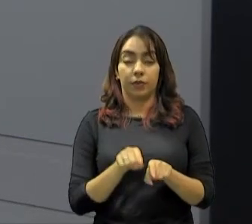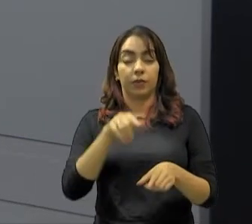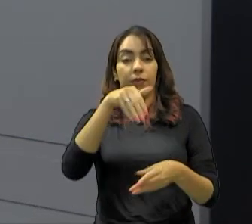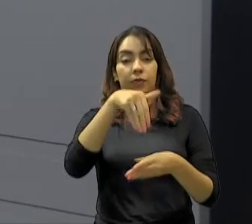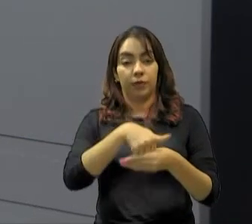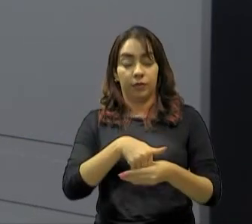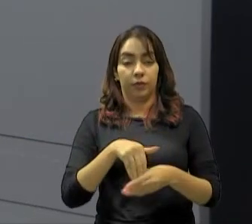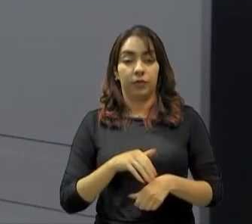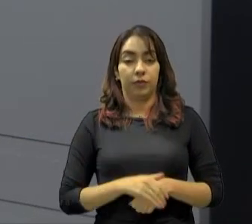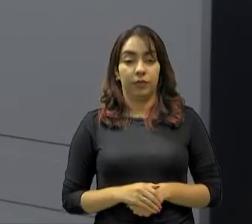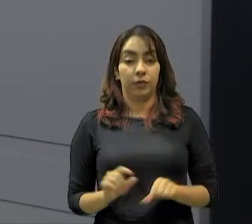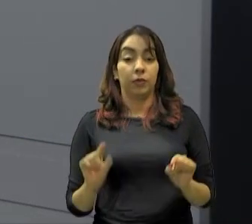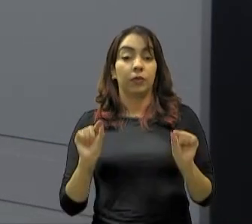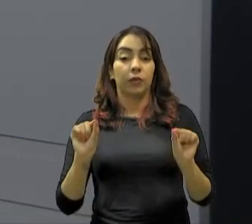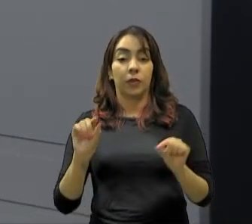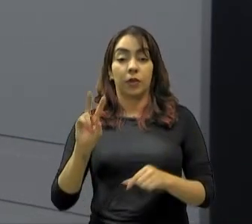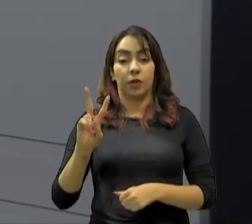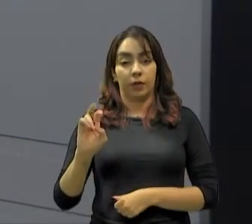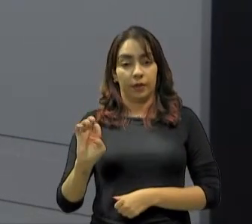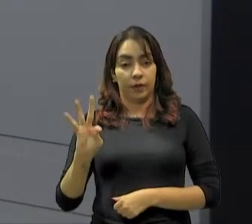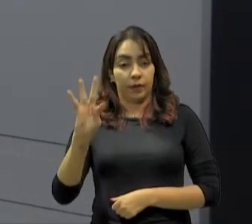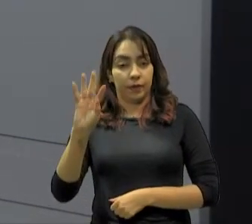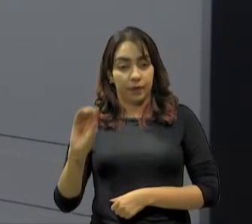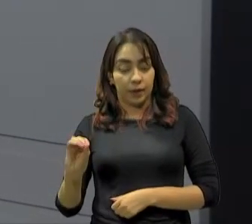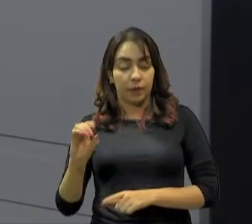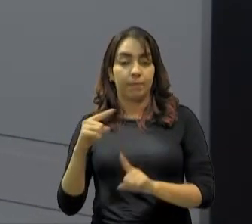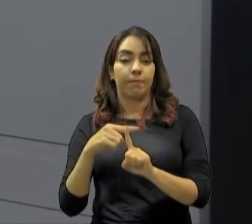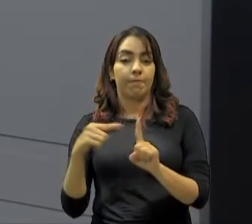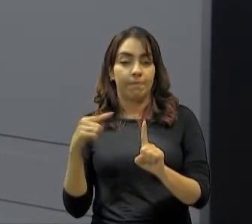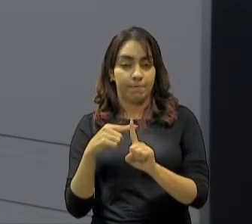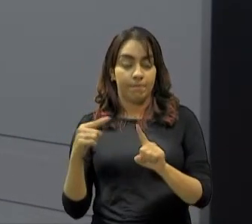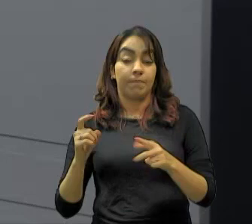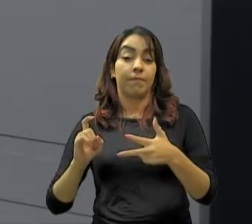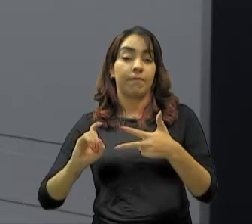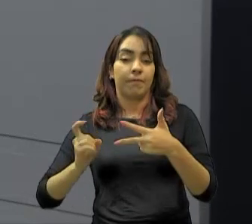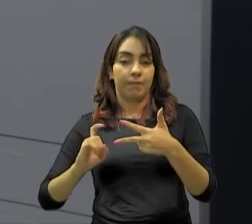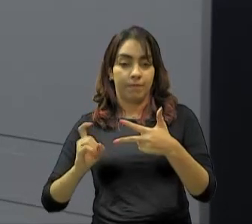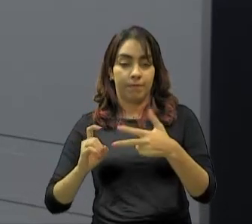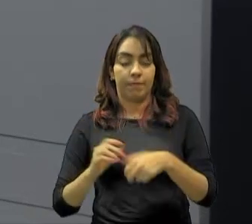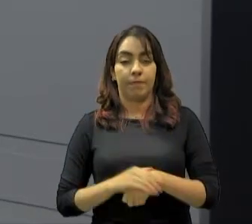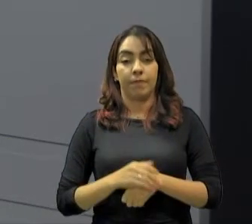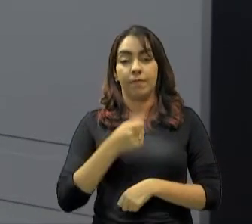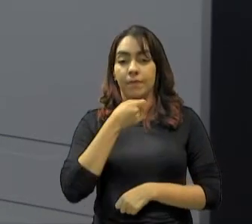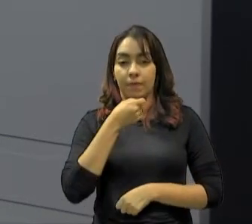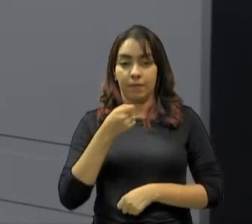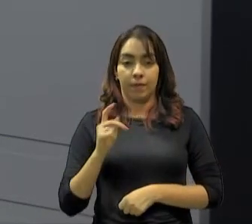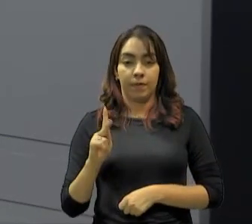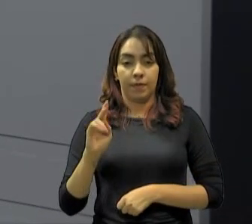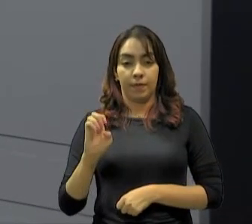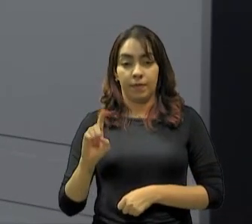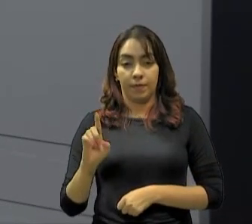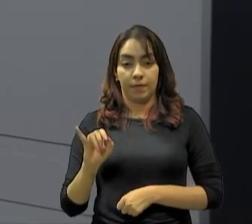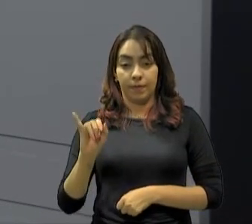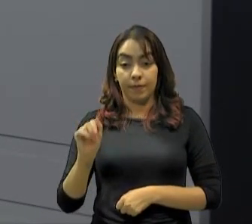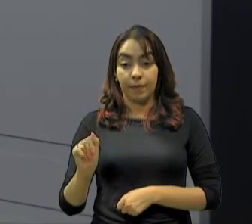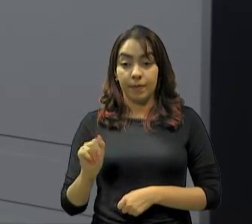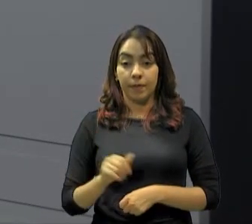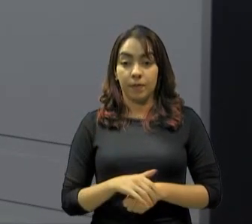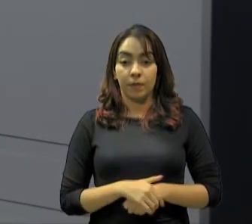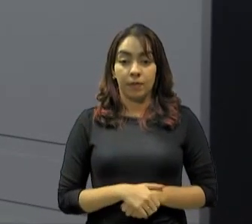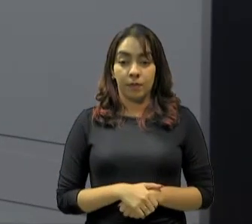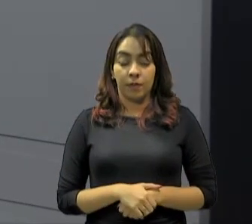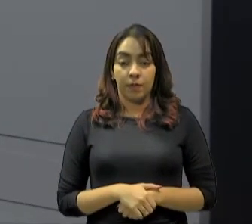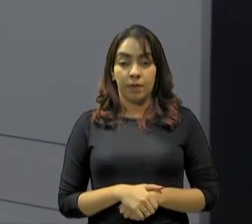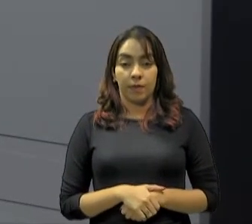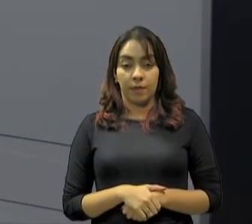veto parcial do Poder Executivo. Veja os detalhes na reportagem de Késia Loyola e Pedro Paulo. O